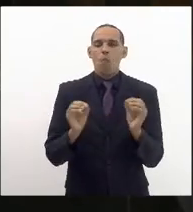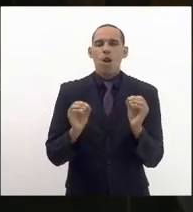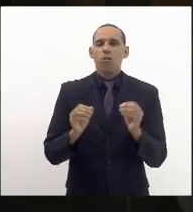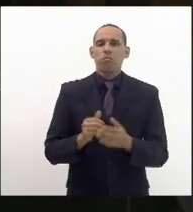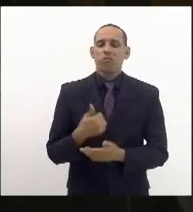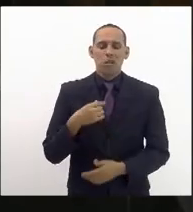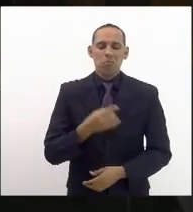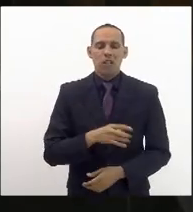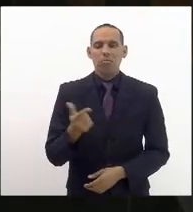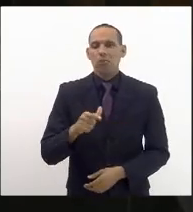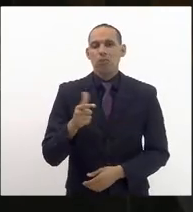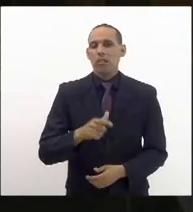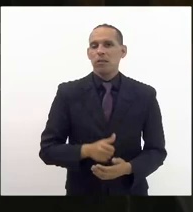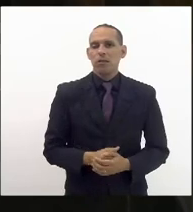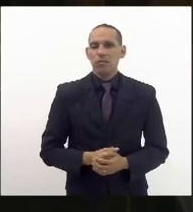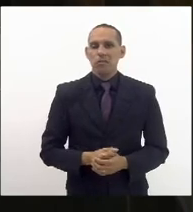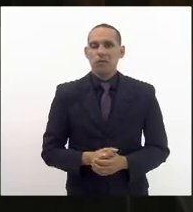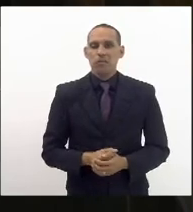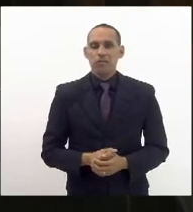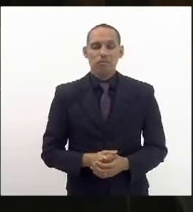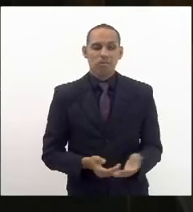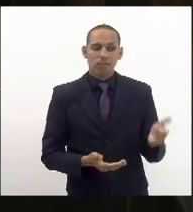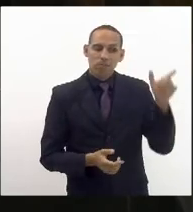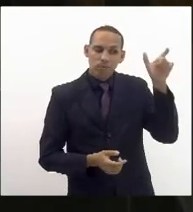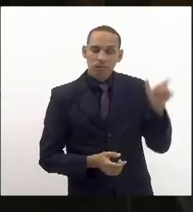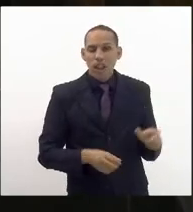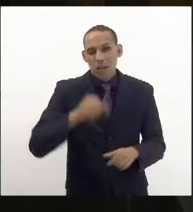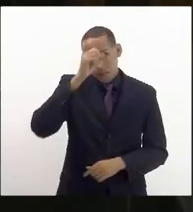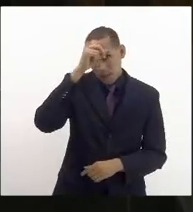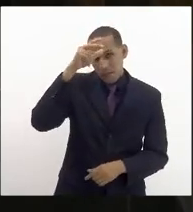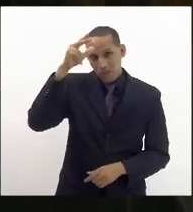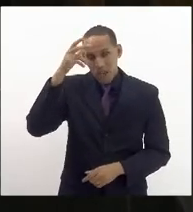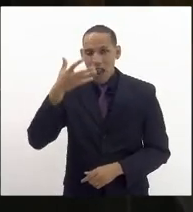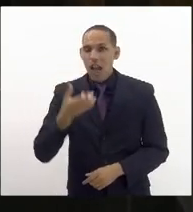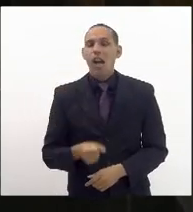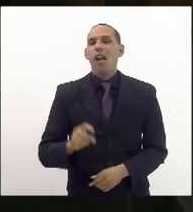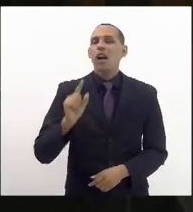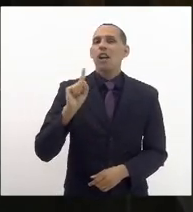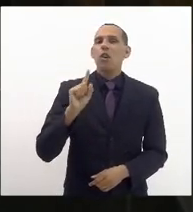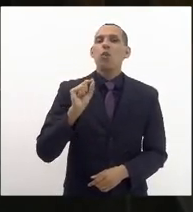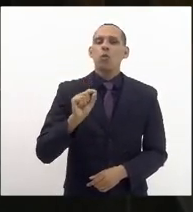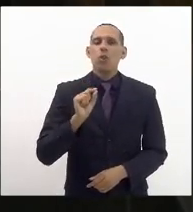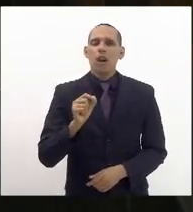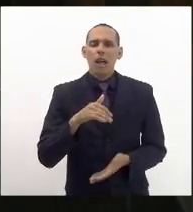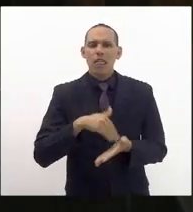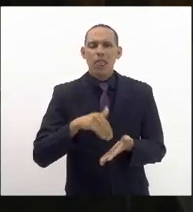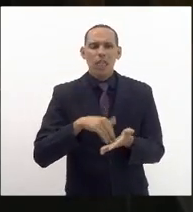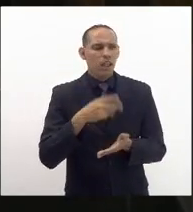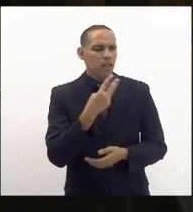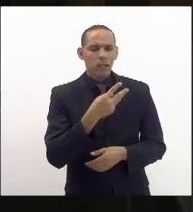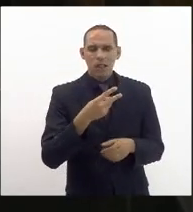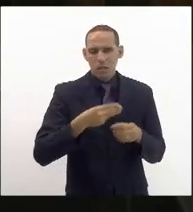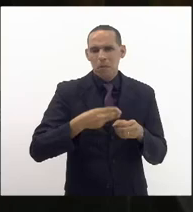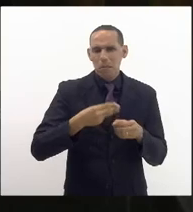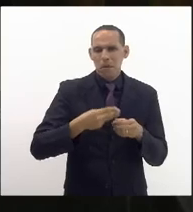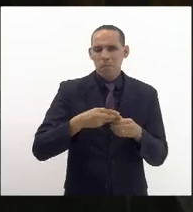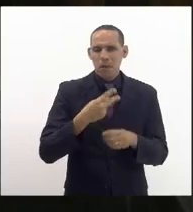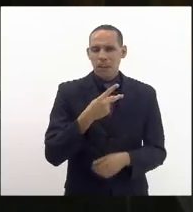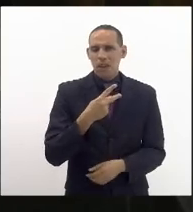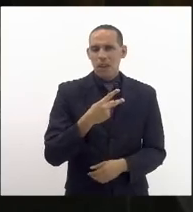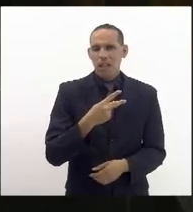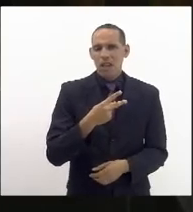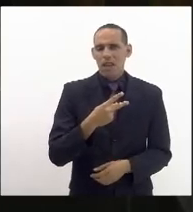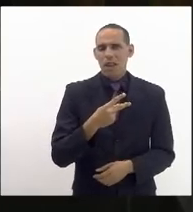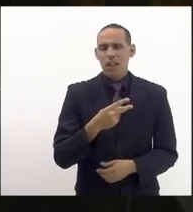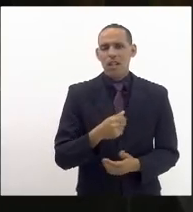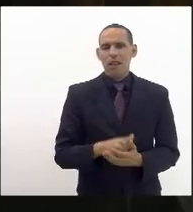Não tenho medo. Esse prefeito se recusa a permitir que os seus secretários municipais,